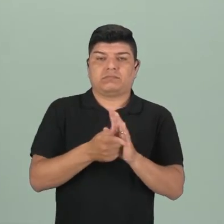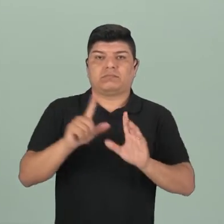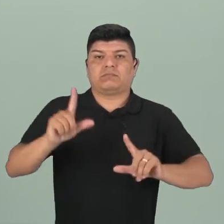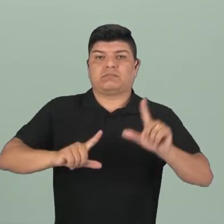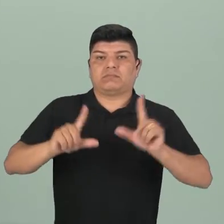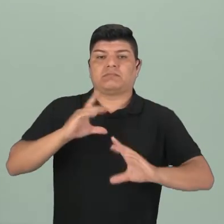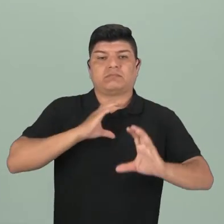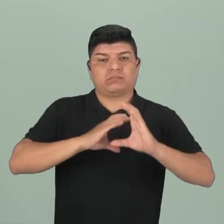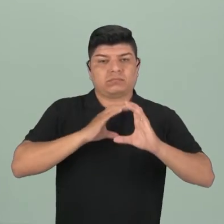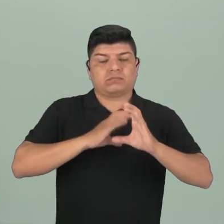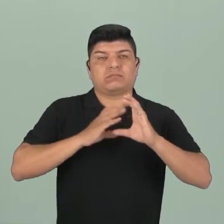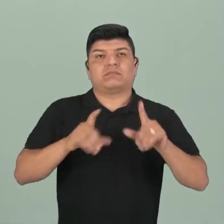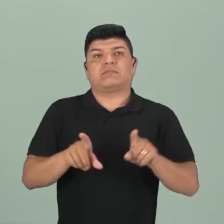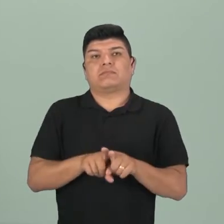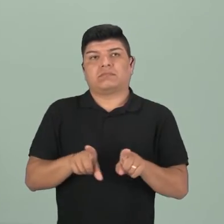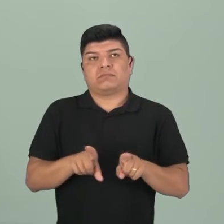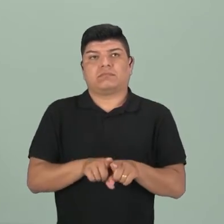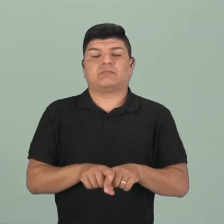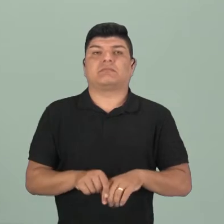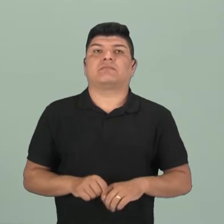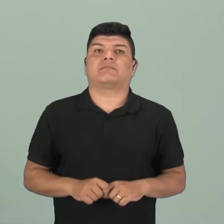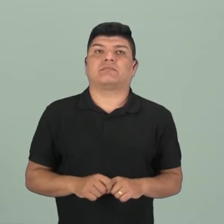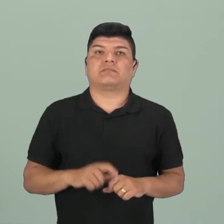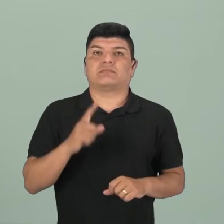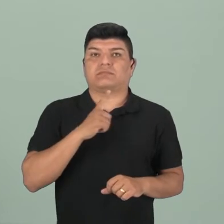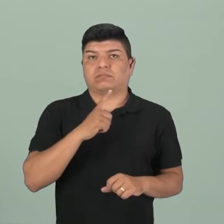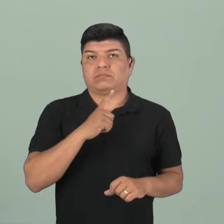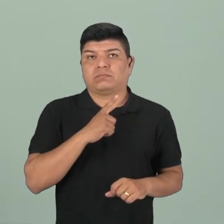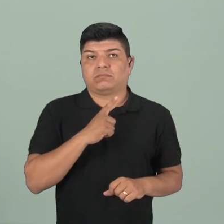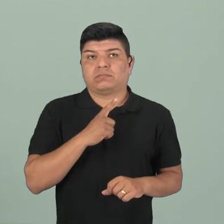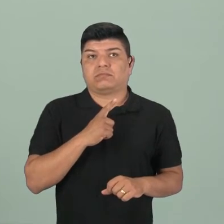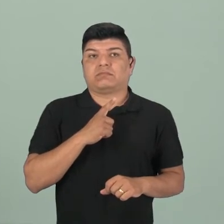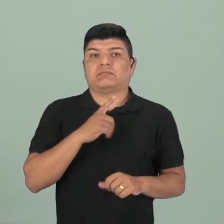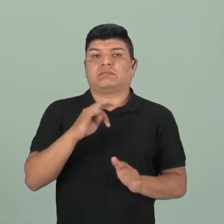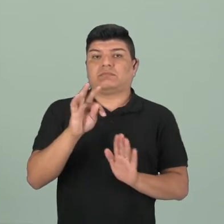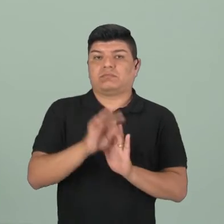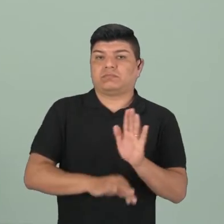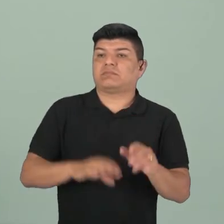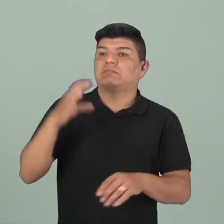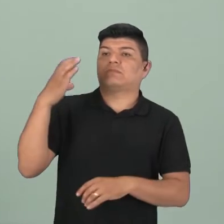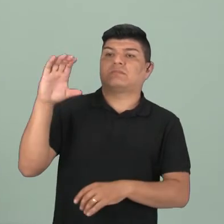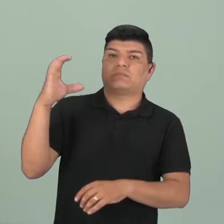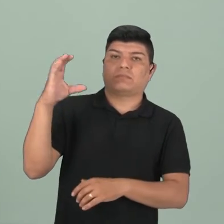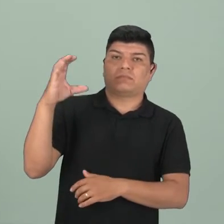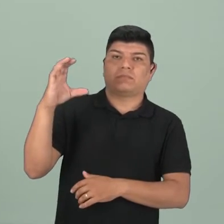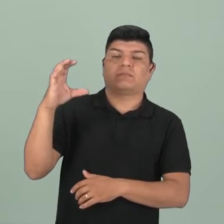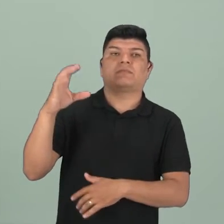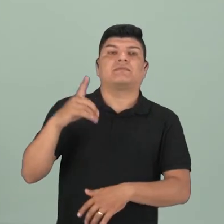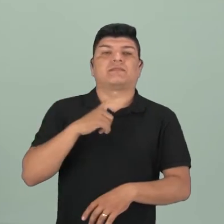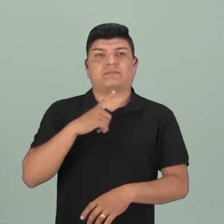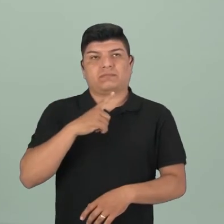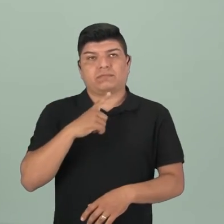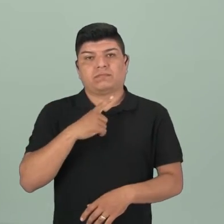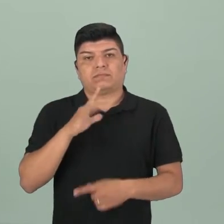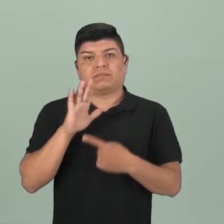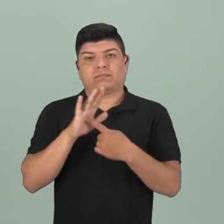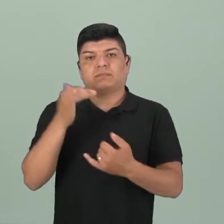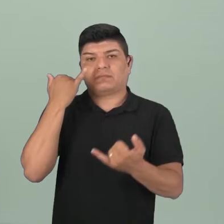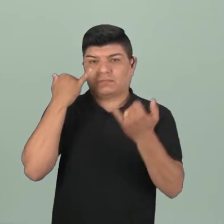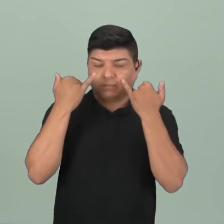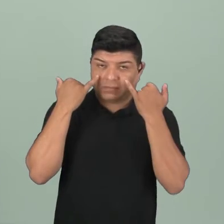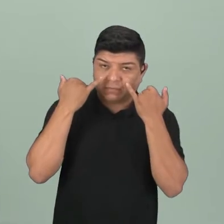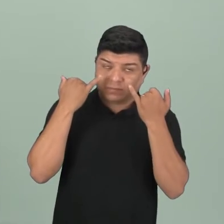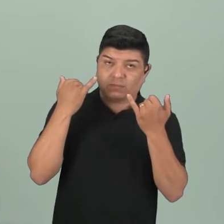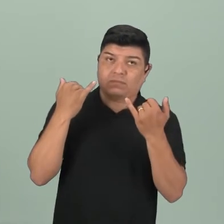meio de canal, enfim. Aí eu também tenho os textos científicos, que são os textos científicos, né? Aqueles que apresentam